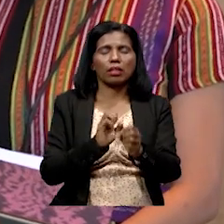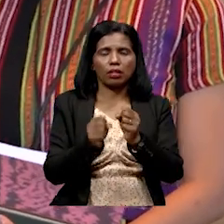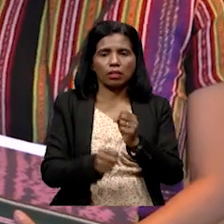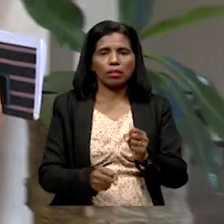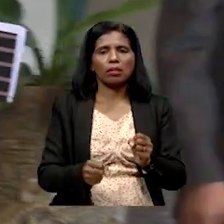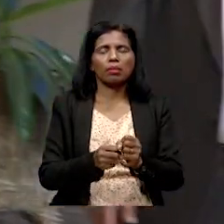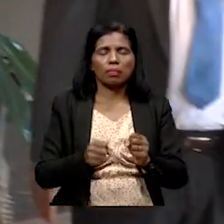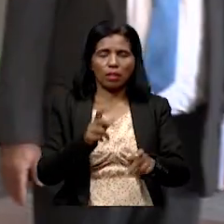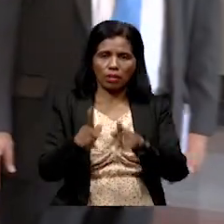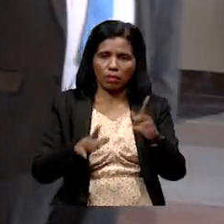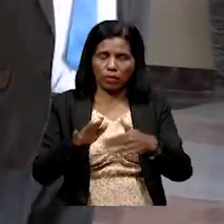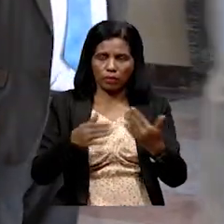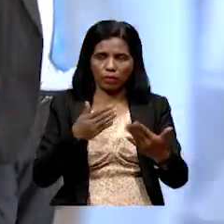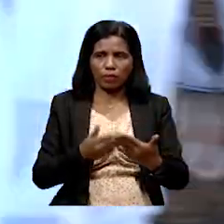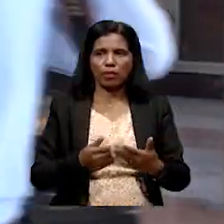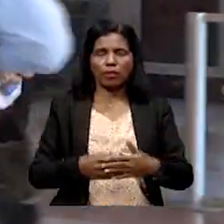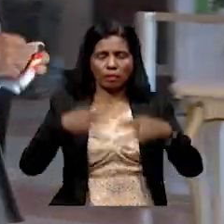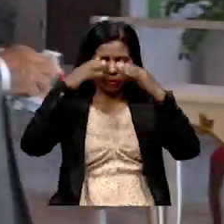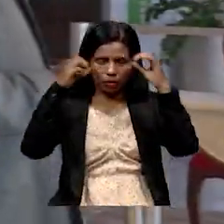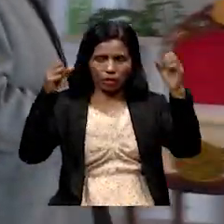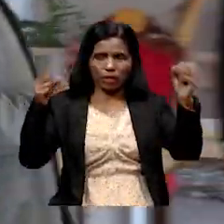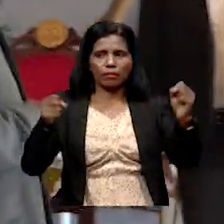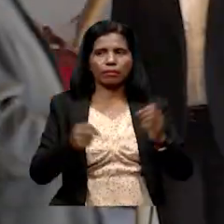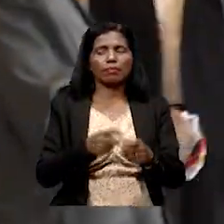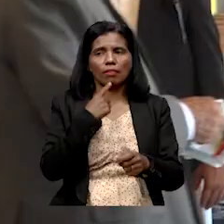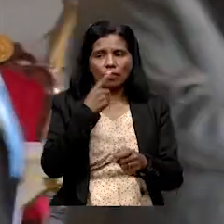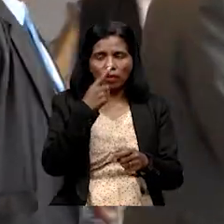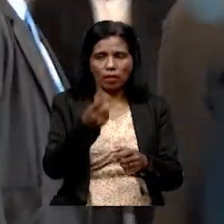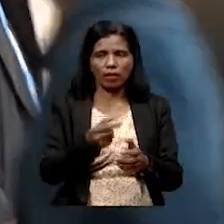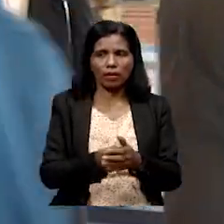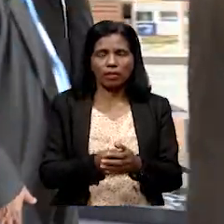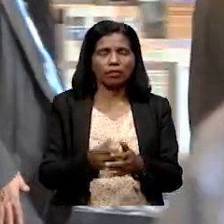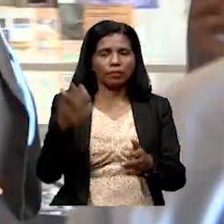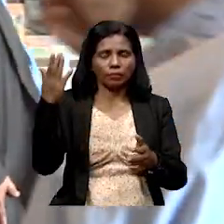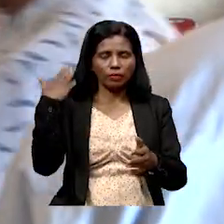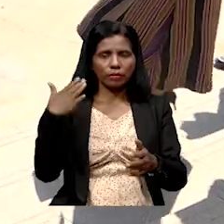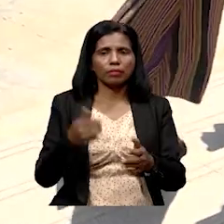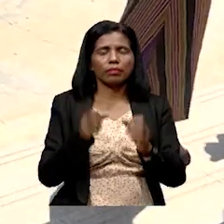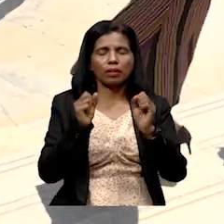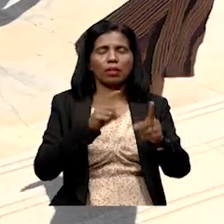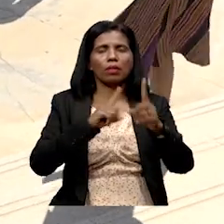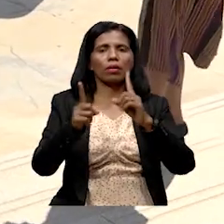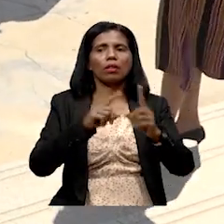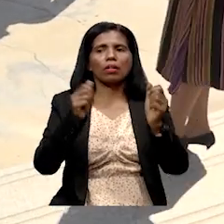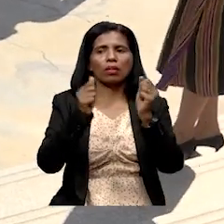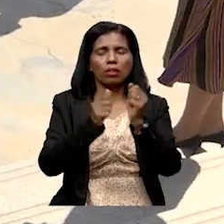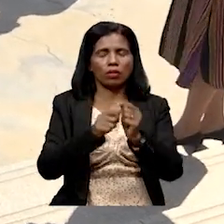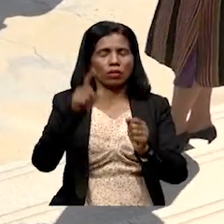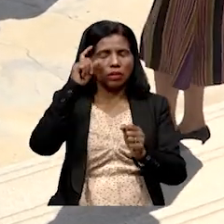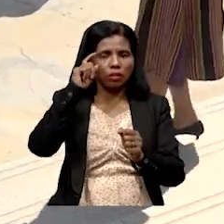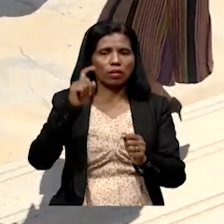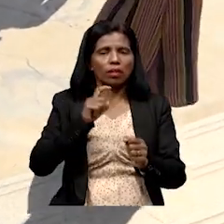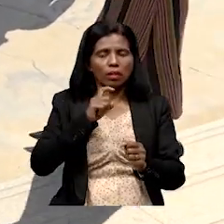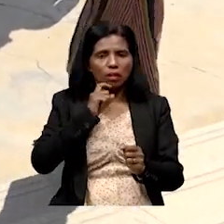umanitaria. Presidente Republika eleitu nemos hateten, foi la lais ne nia parte qualia ona ho kairala Xanana